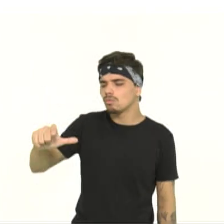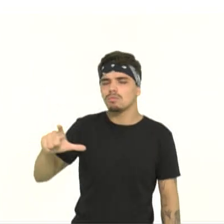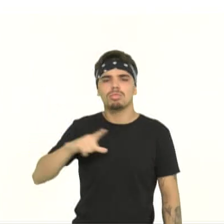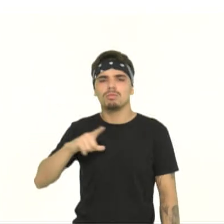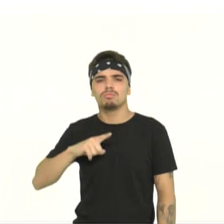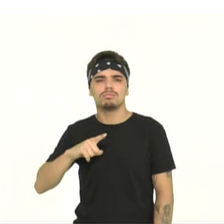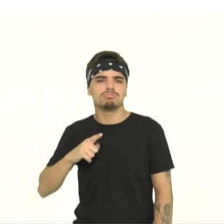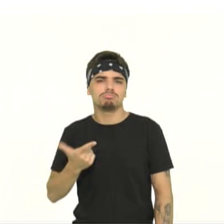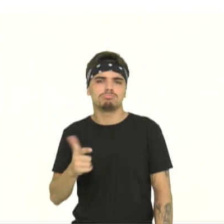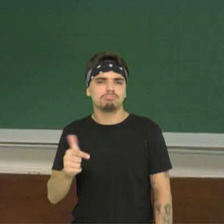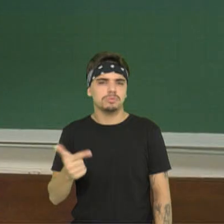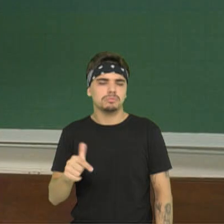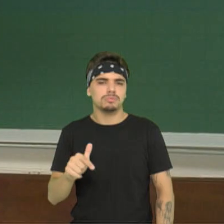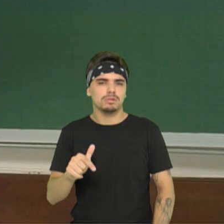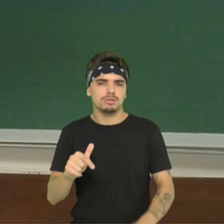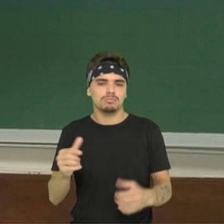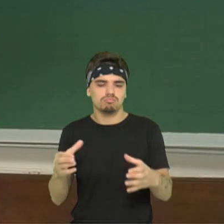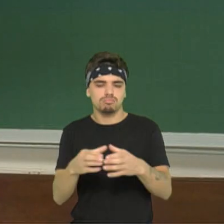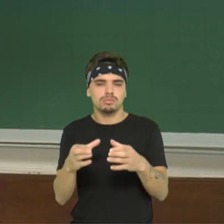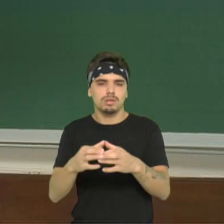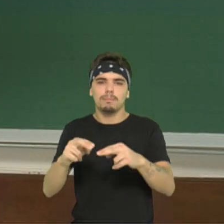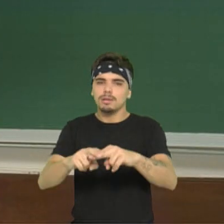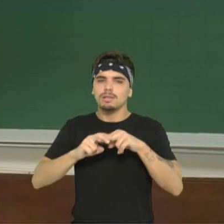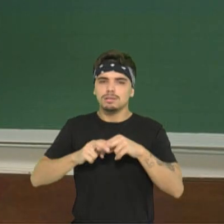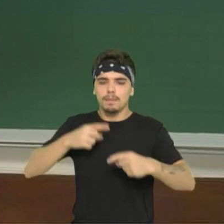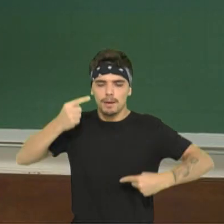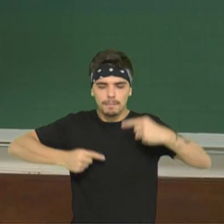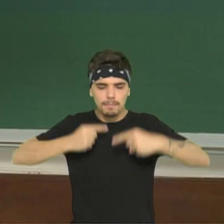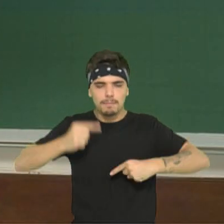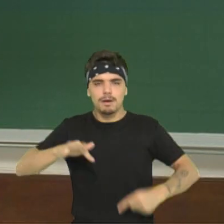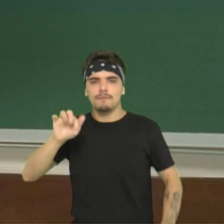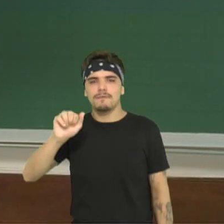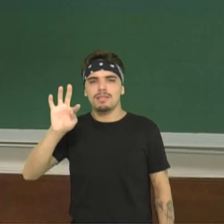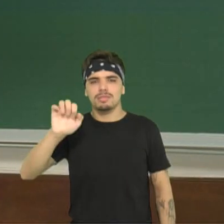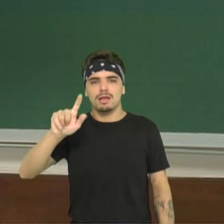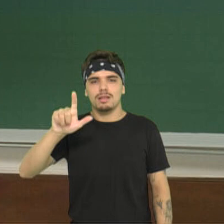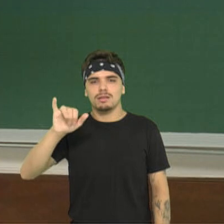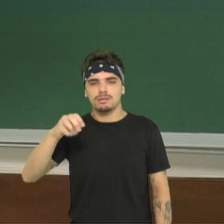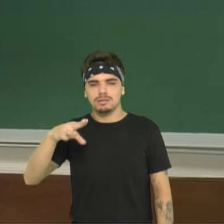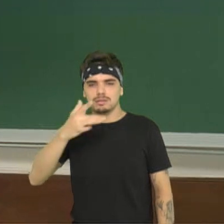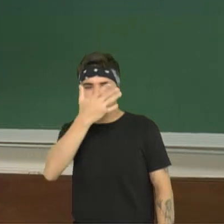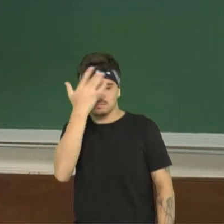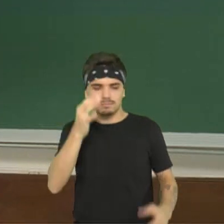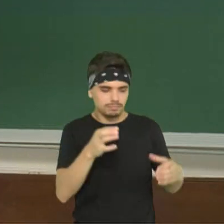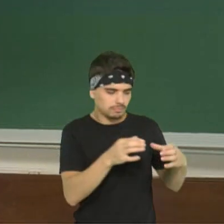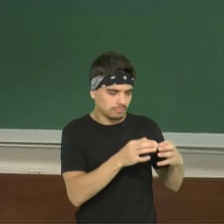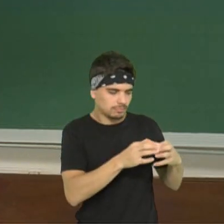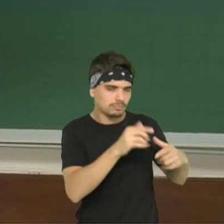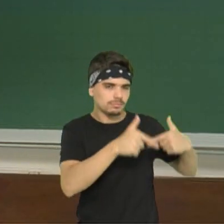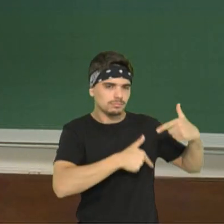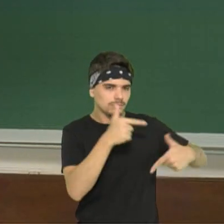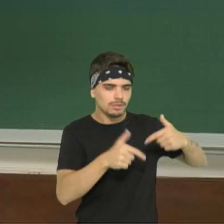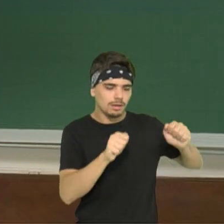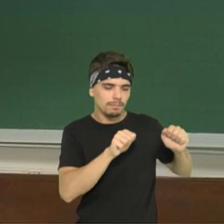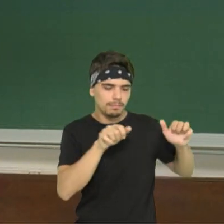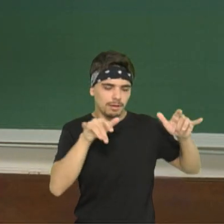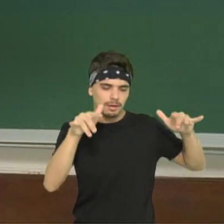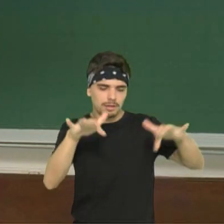esses discursos fatalistas é que acabaram levando a classe trabalhadora, as massas,